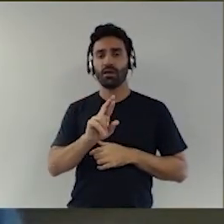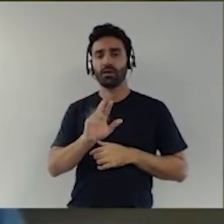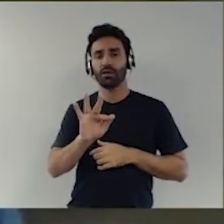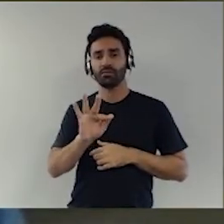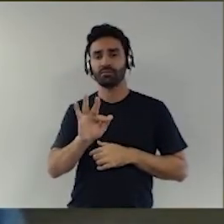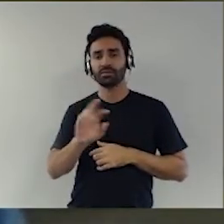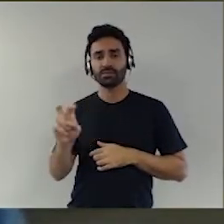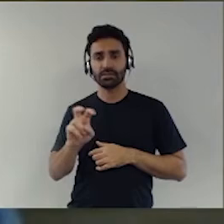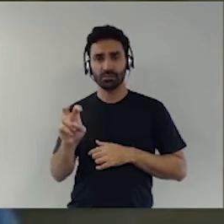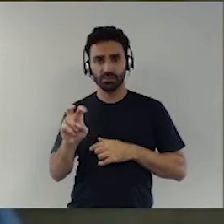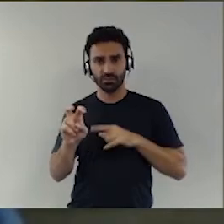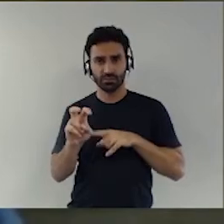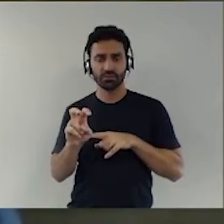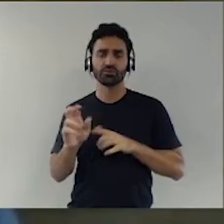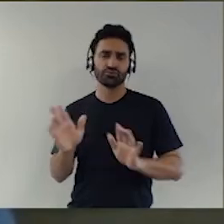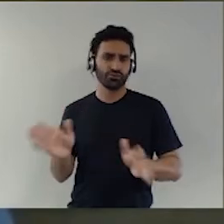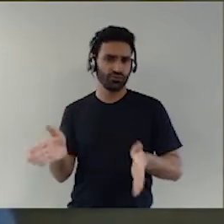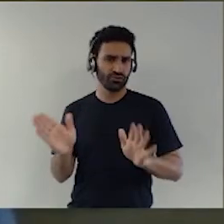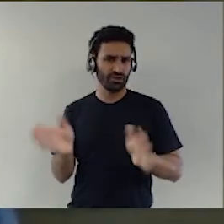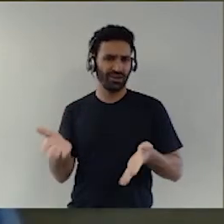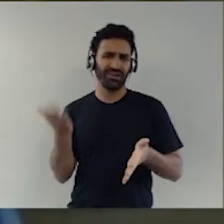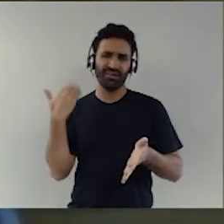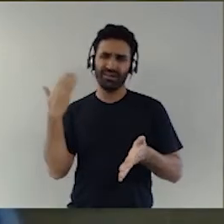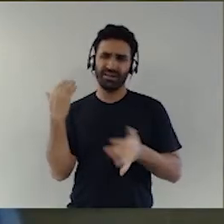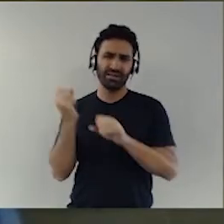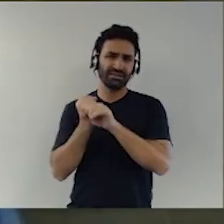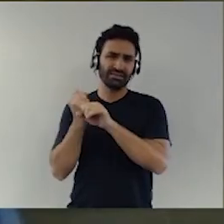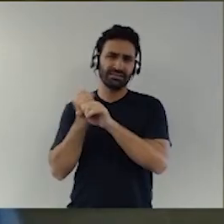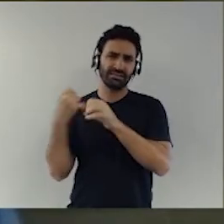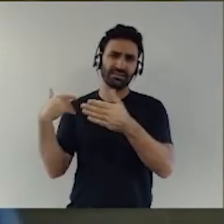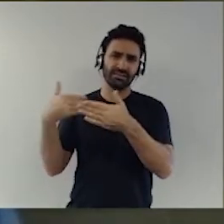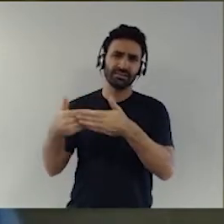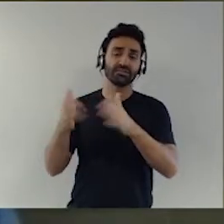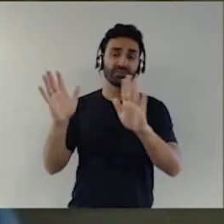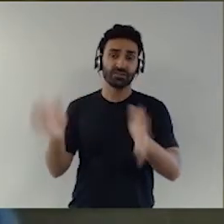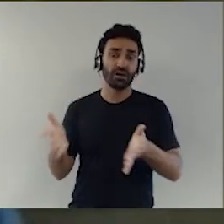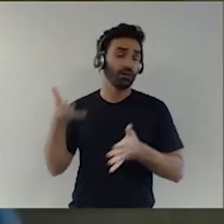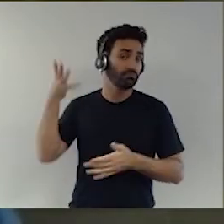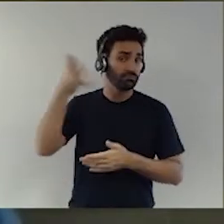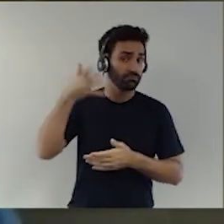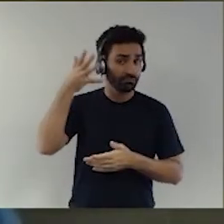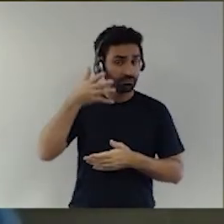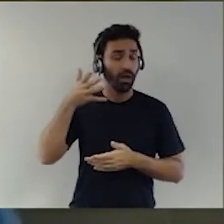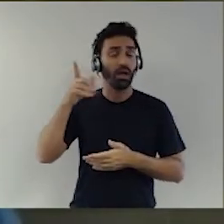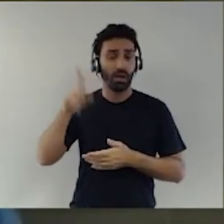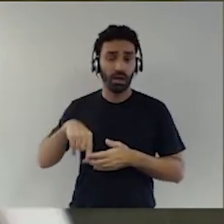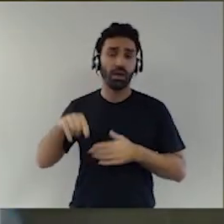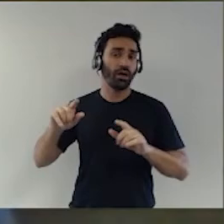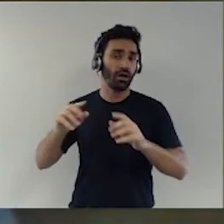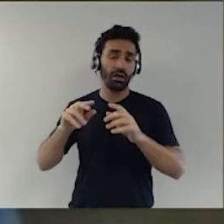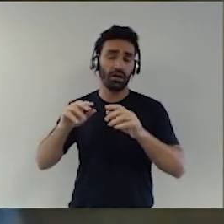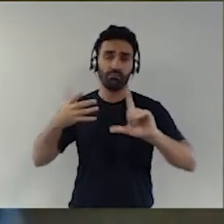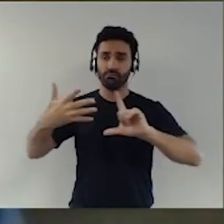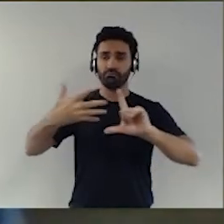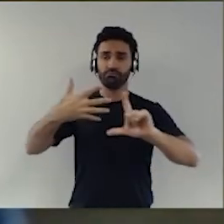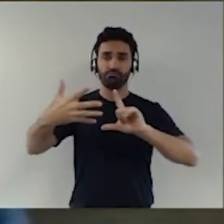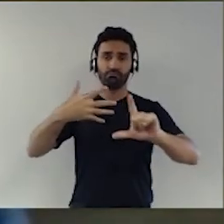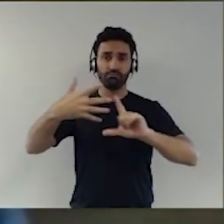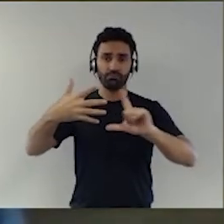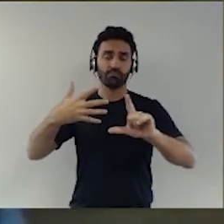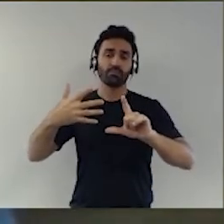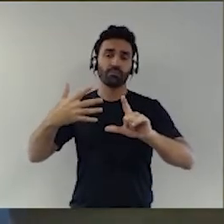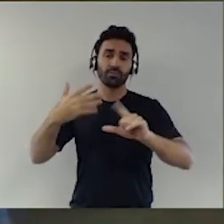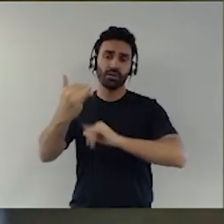TRF-5 já vinha adotando há muito tempo a sustentação oral por videoconferência. Então, em